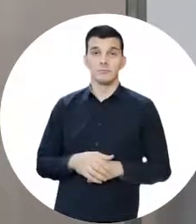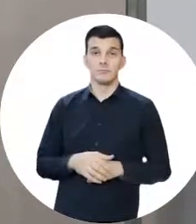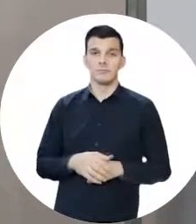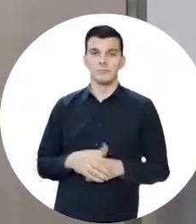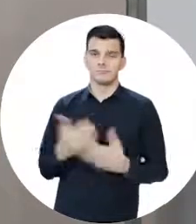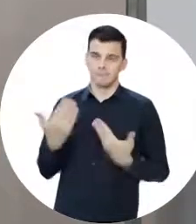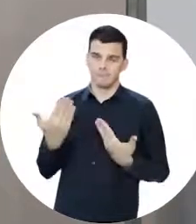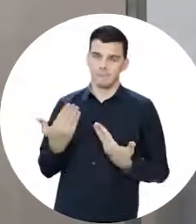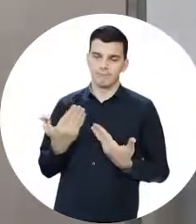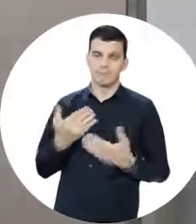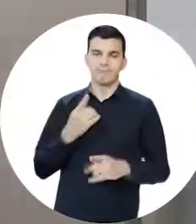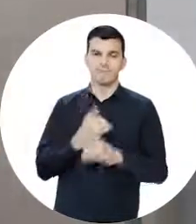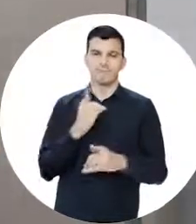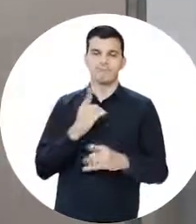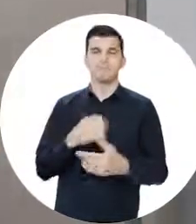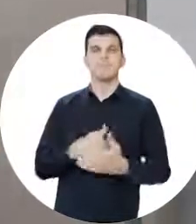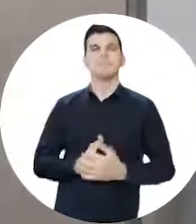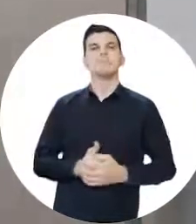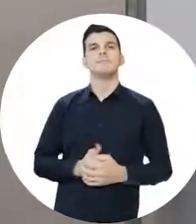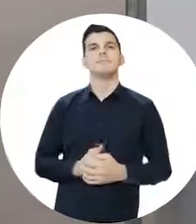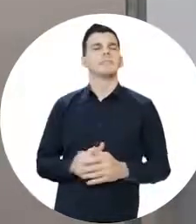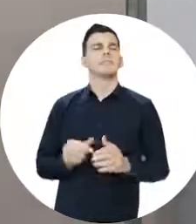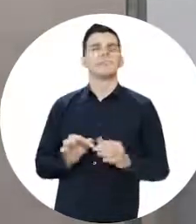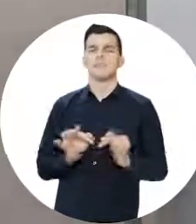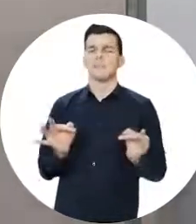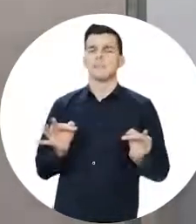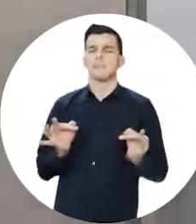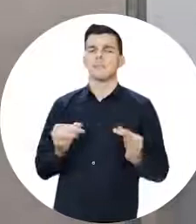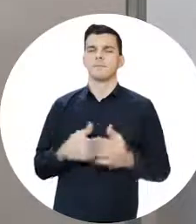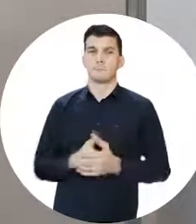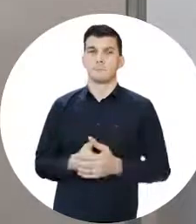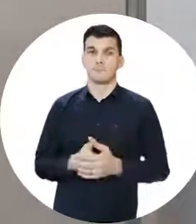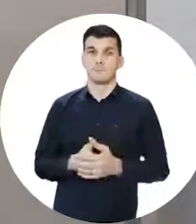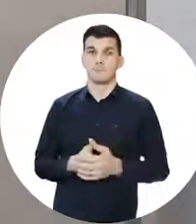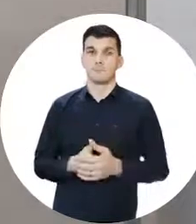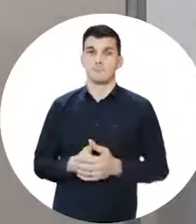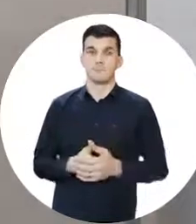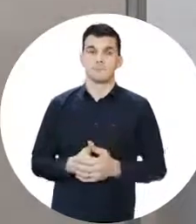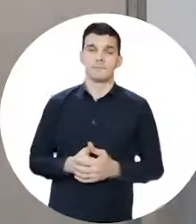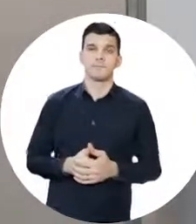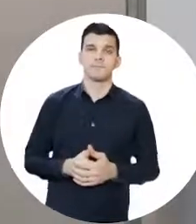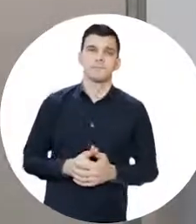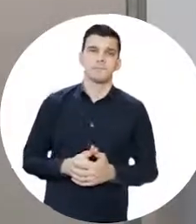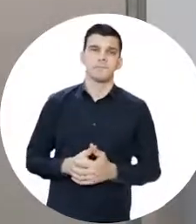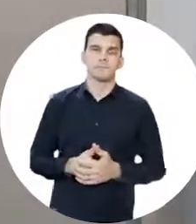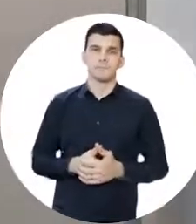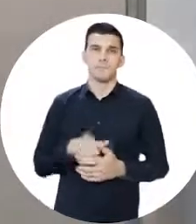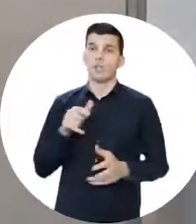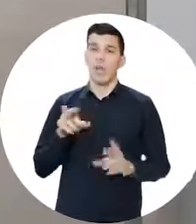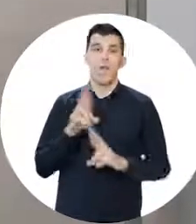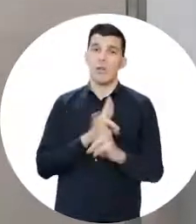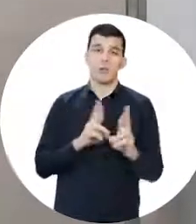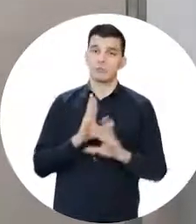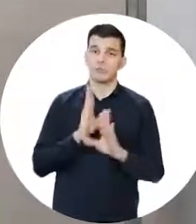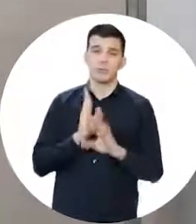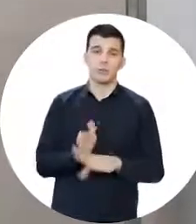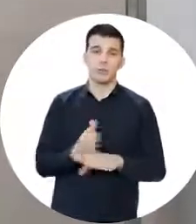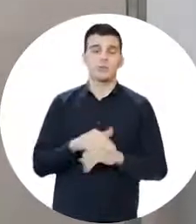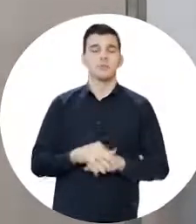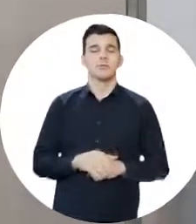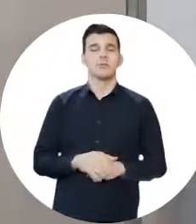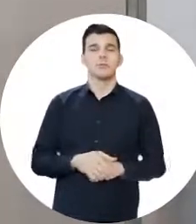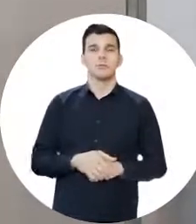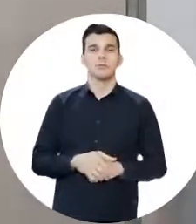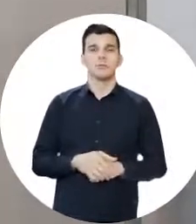600 gramas. Simples. Precisava nem fazer esse cálculo aqui, já que é uma relação de 1 para 1.